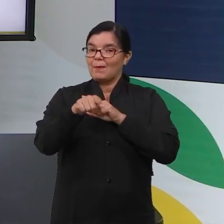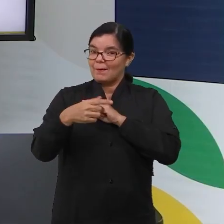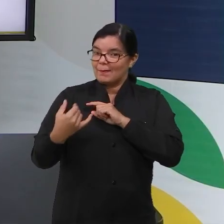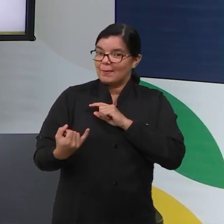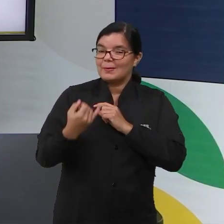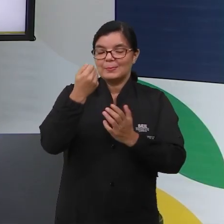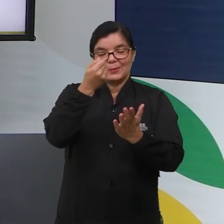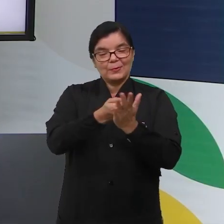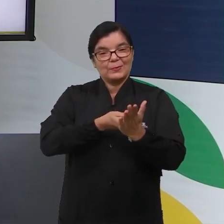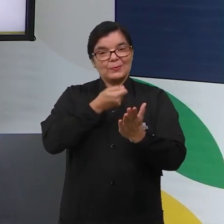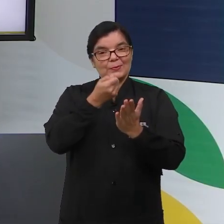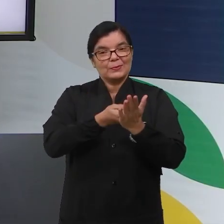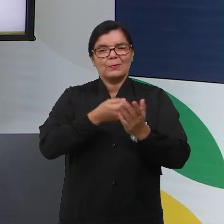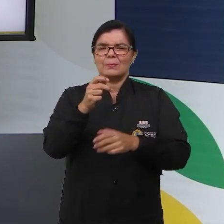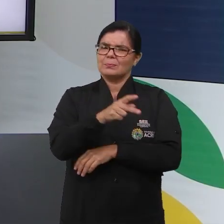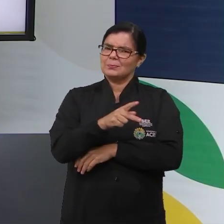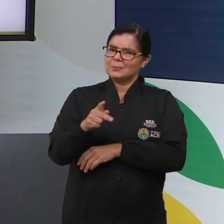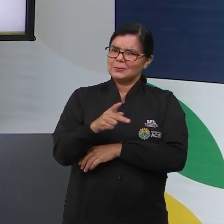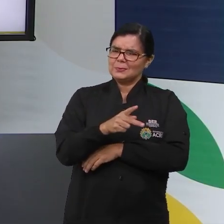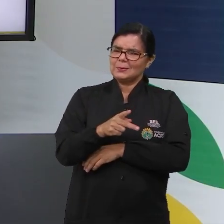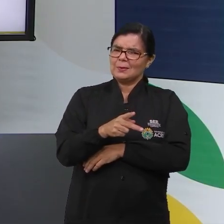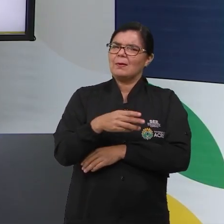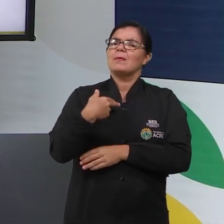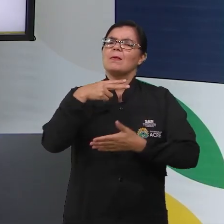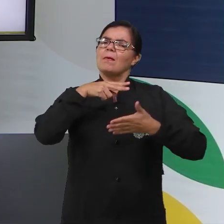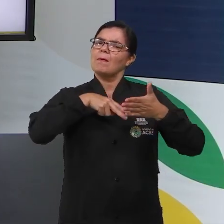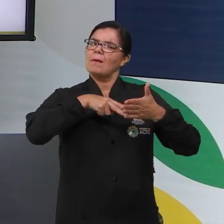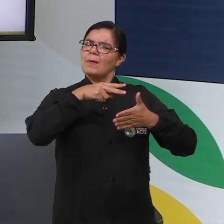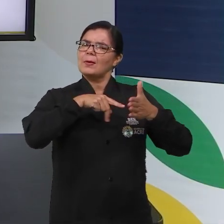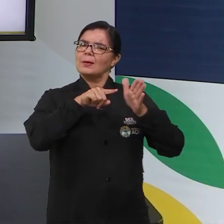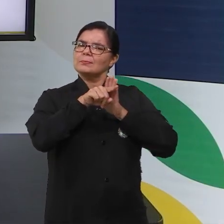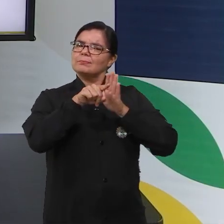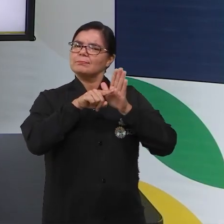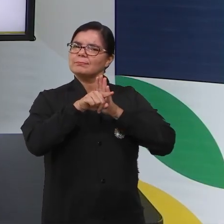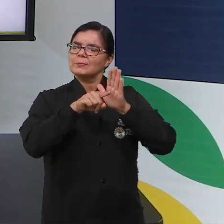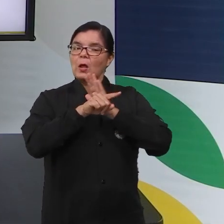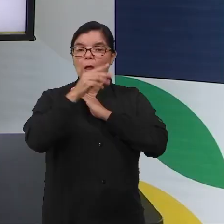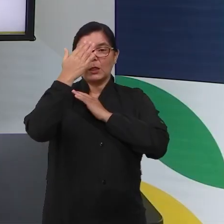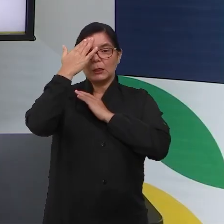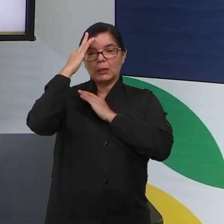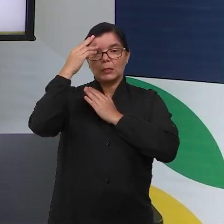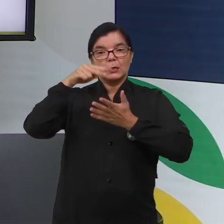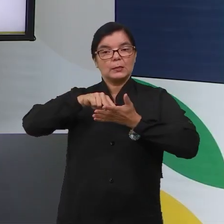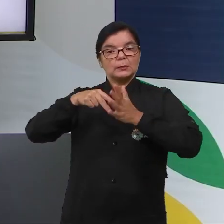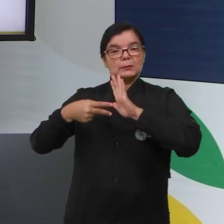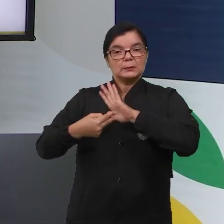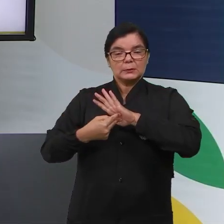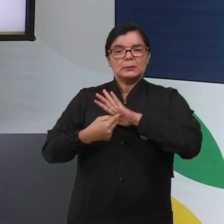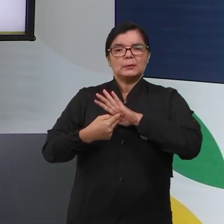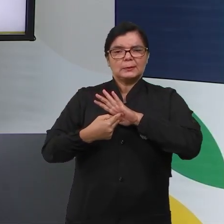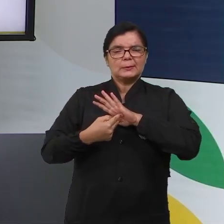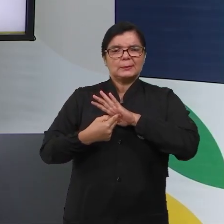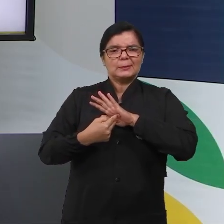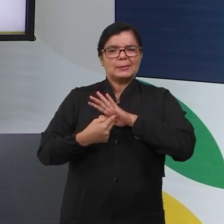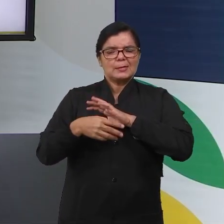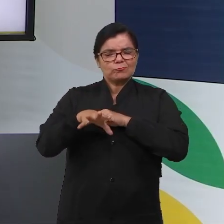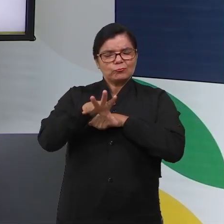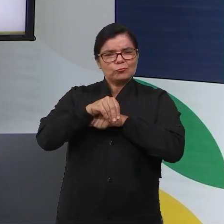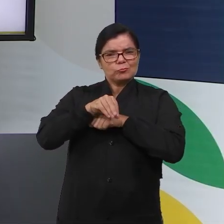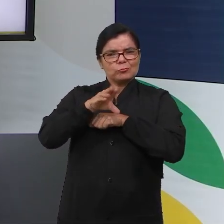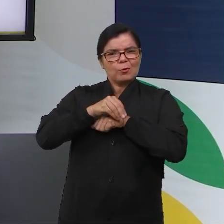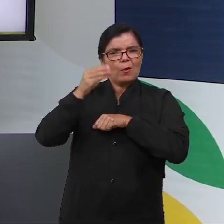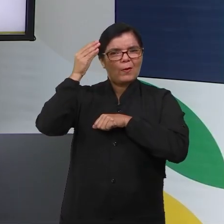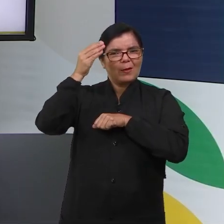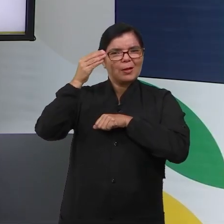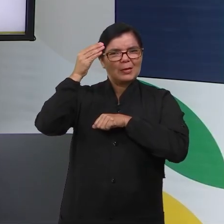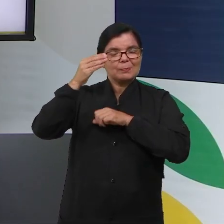muito cobrado. Professora, e ao ler questões, ao compreender o sentido, extrair ali